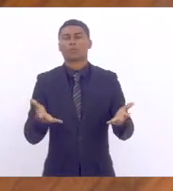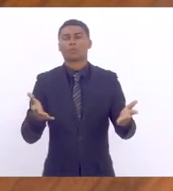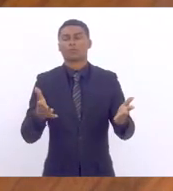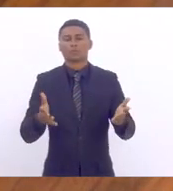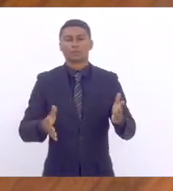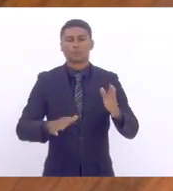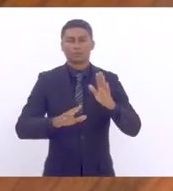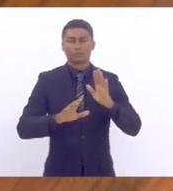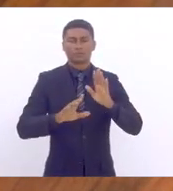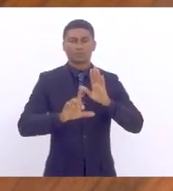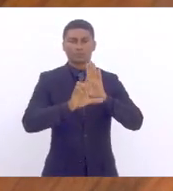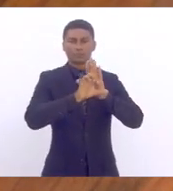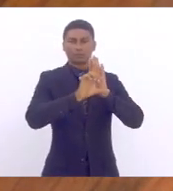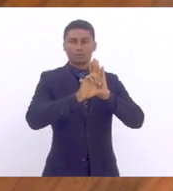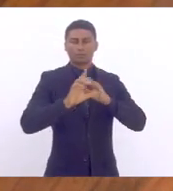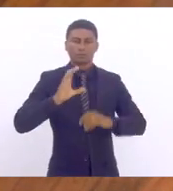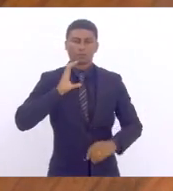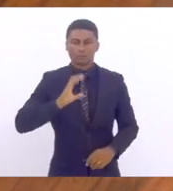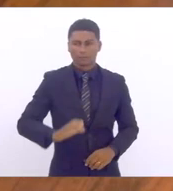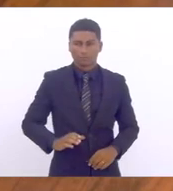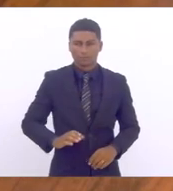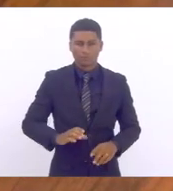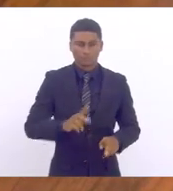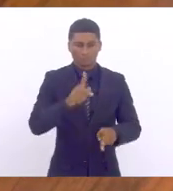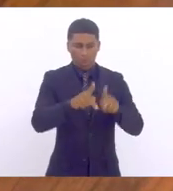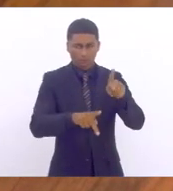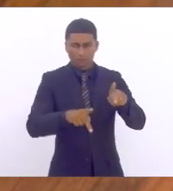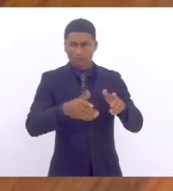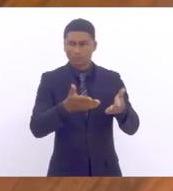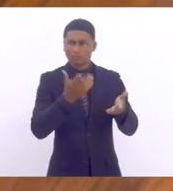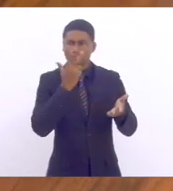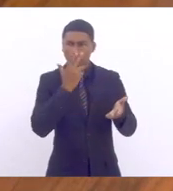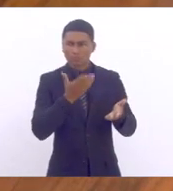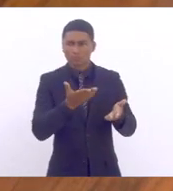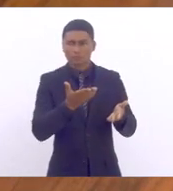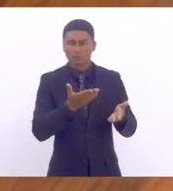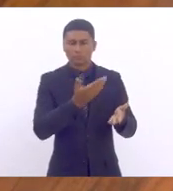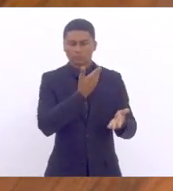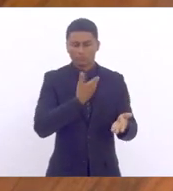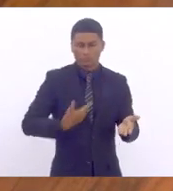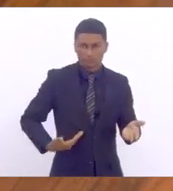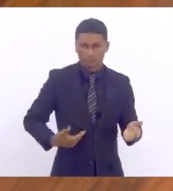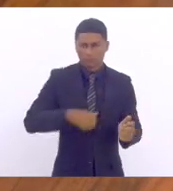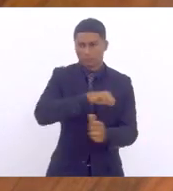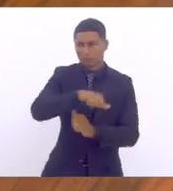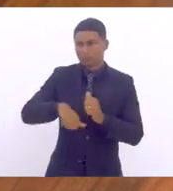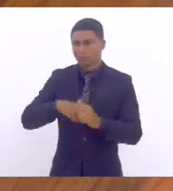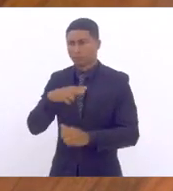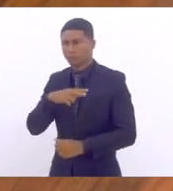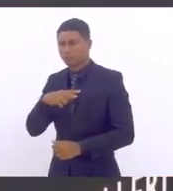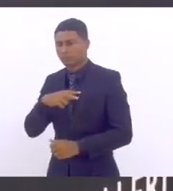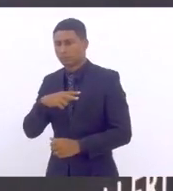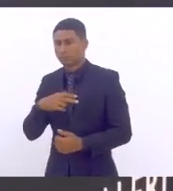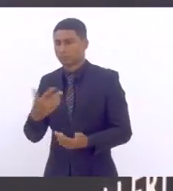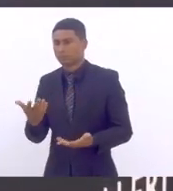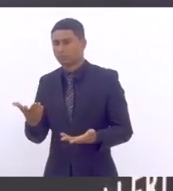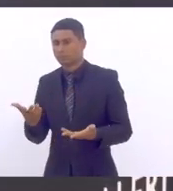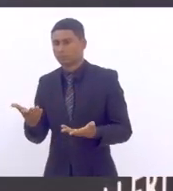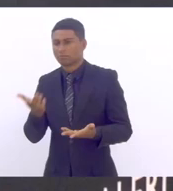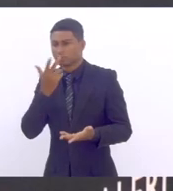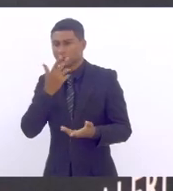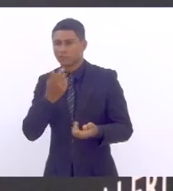Civil transformou o público em privado, o privado em público. Se faz negócio